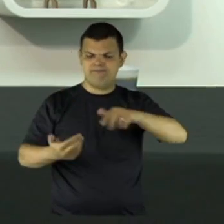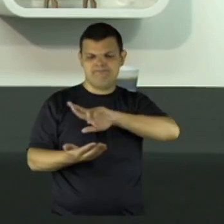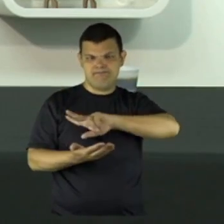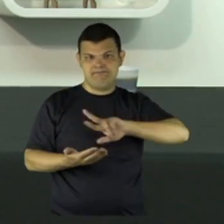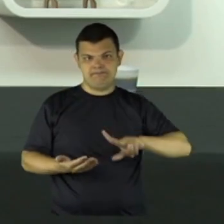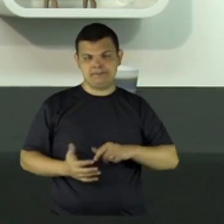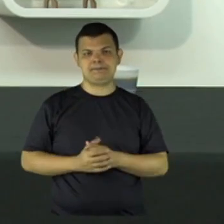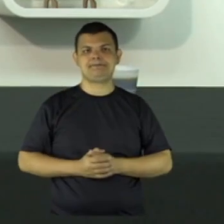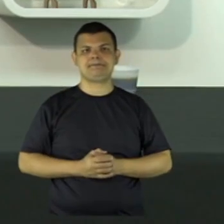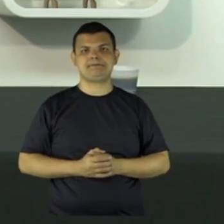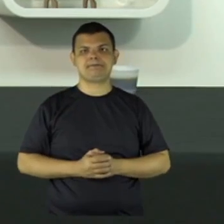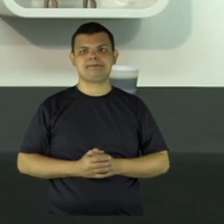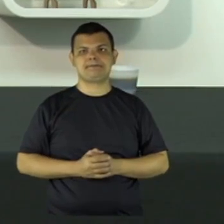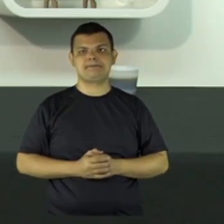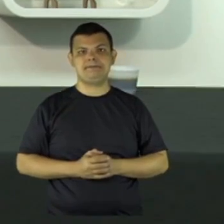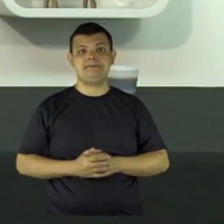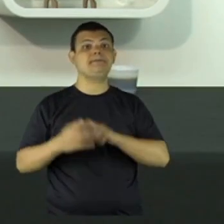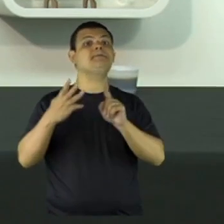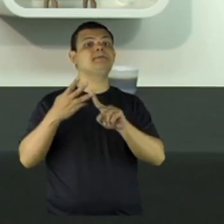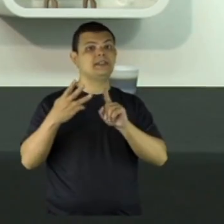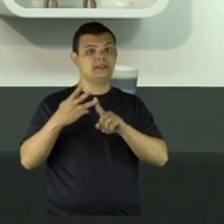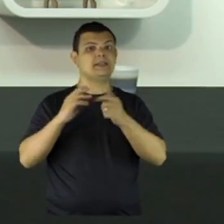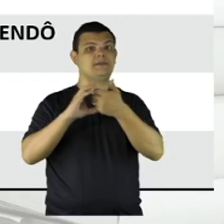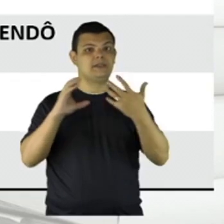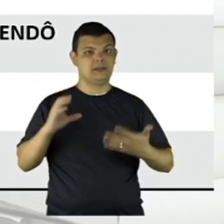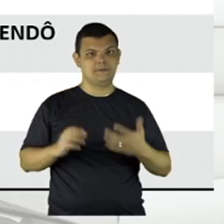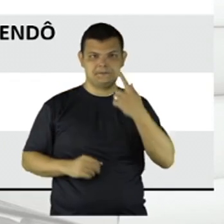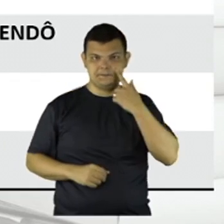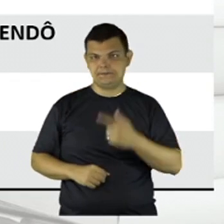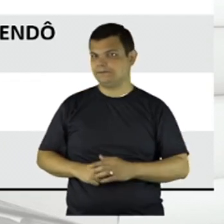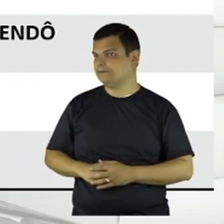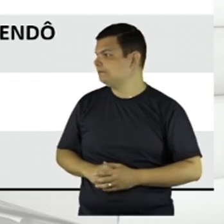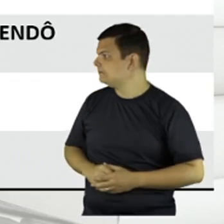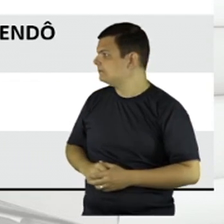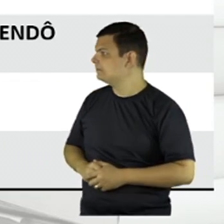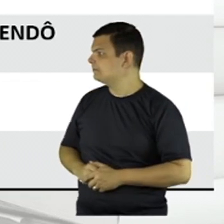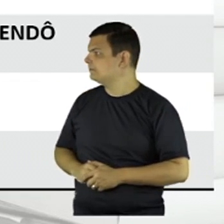golpes. Vamos para a terceira classificação.